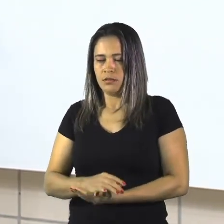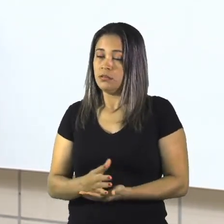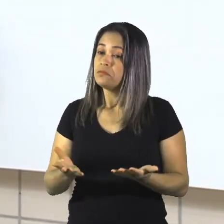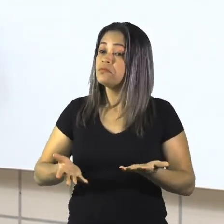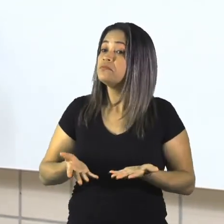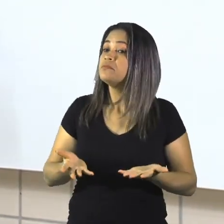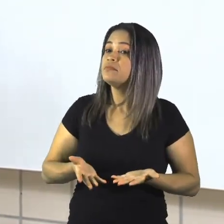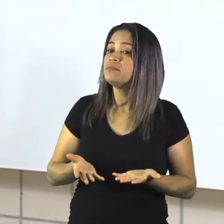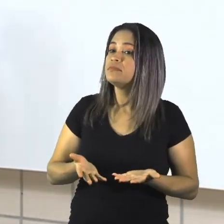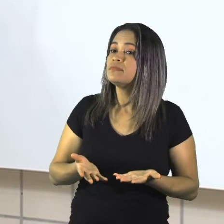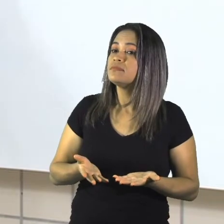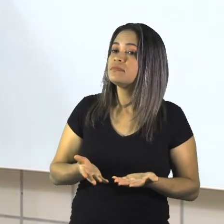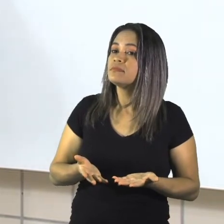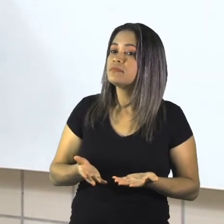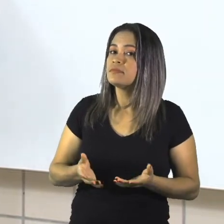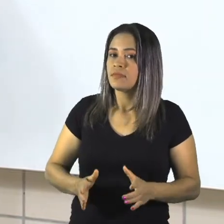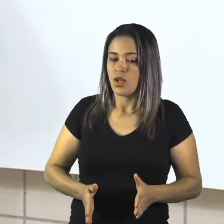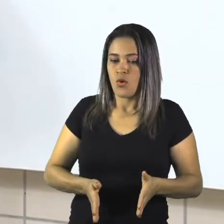ele está na coluna